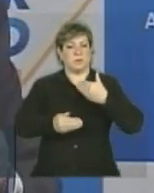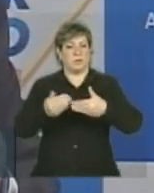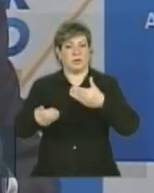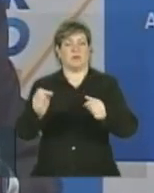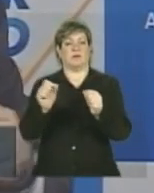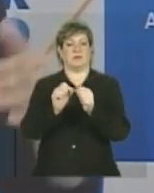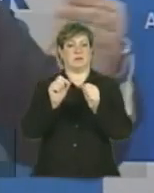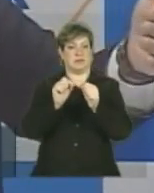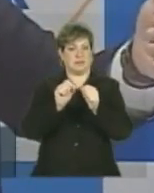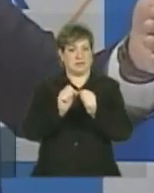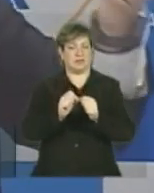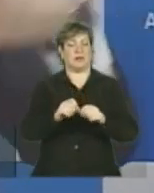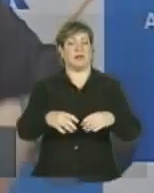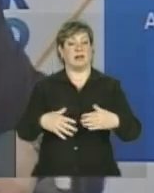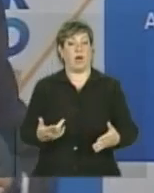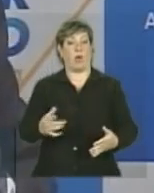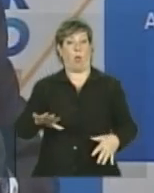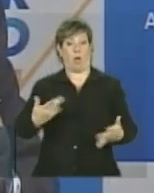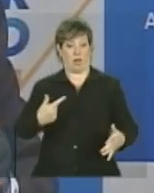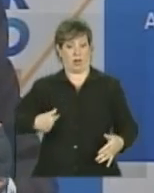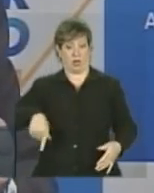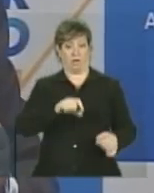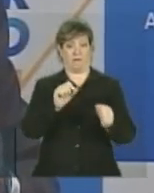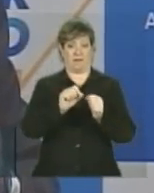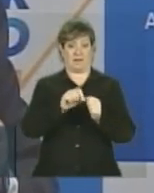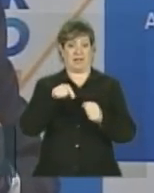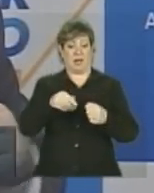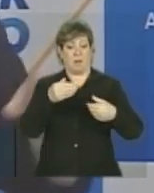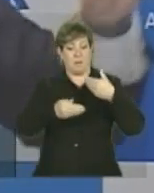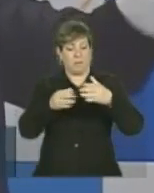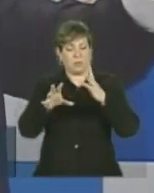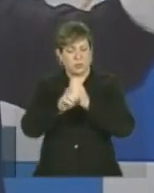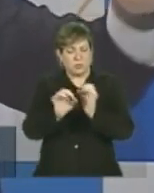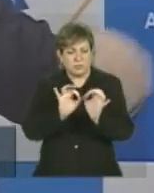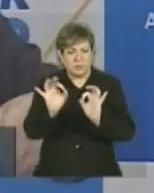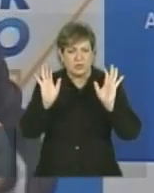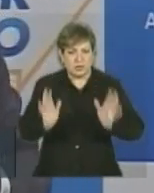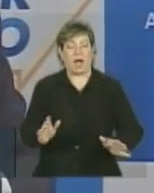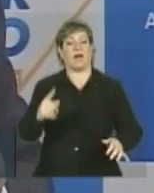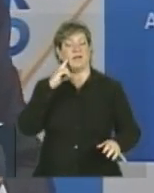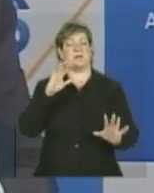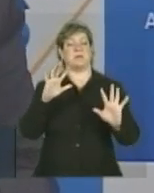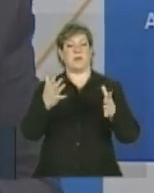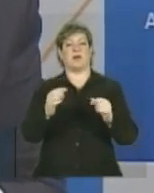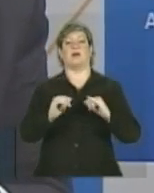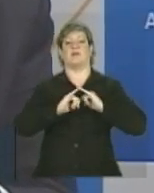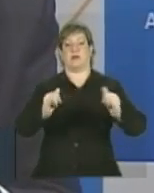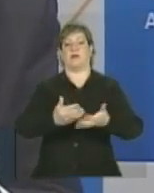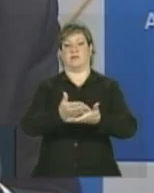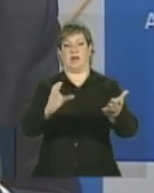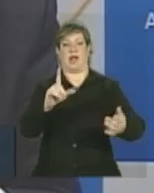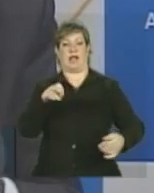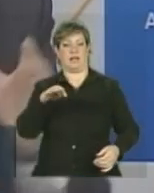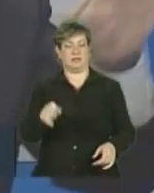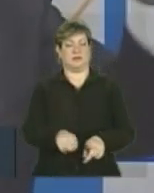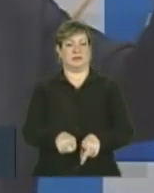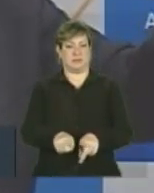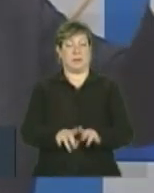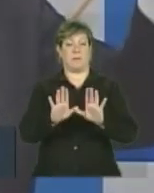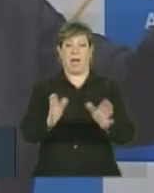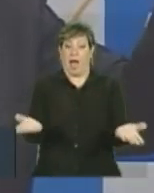nosso processamento e, portanto, quando esse processamento estiver internalizado, nós vamos ter uma margem ali para repassar para os nossos clientes também. Mas,